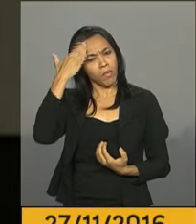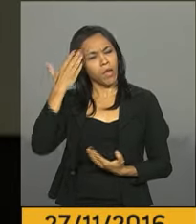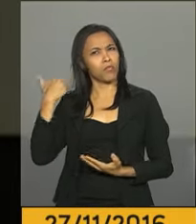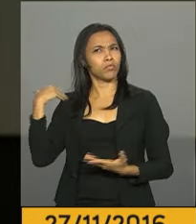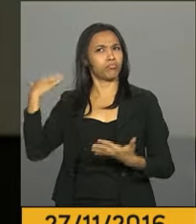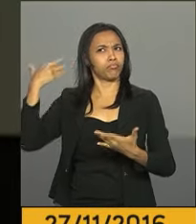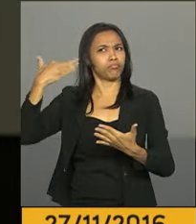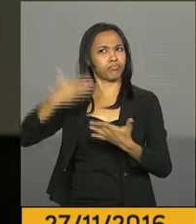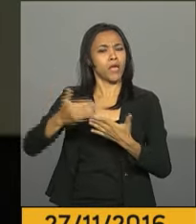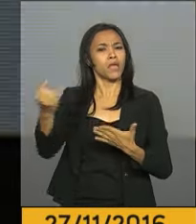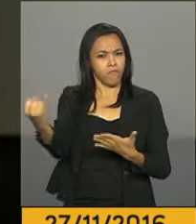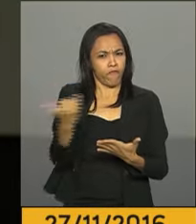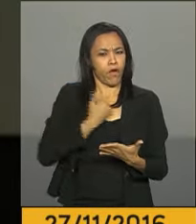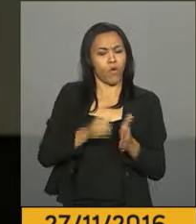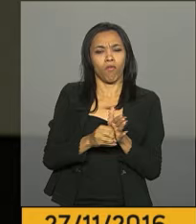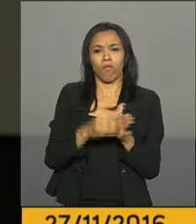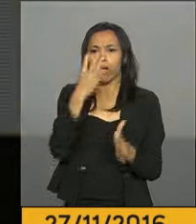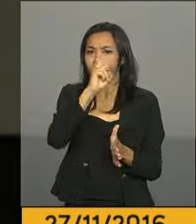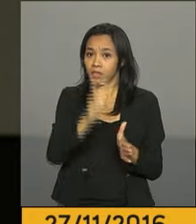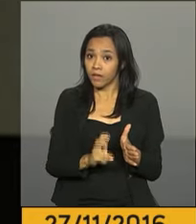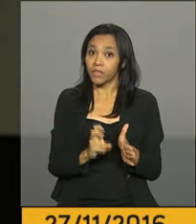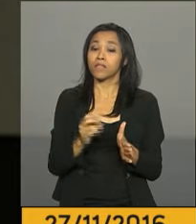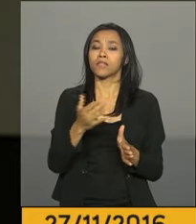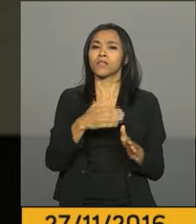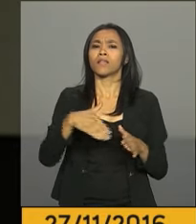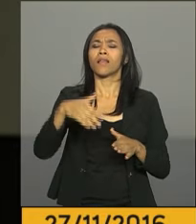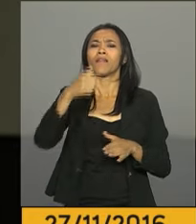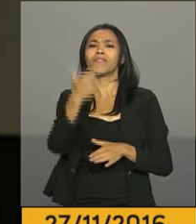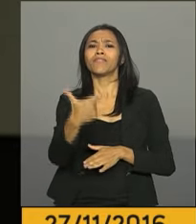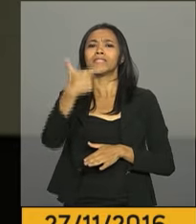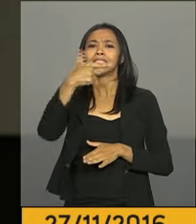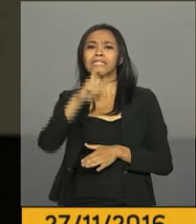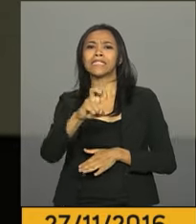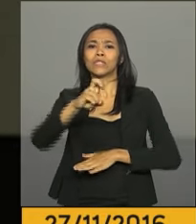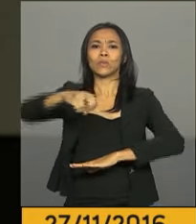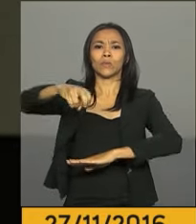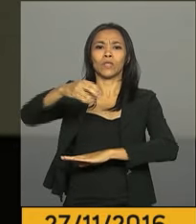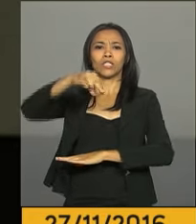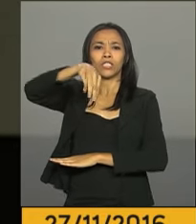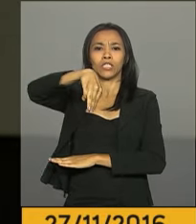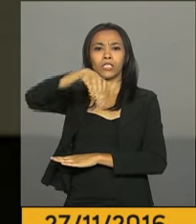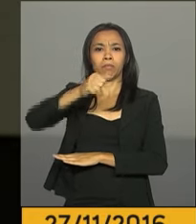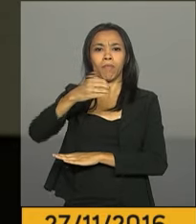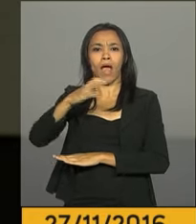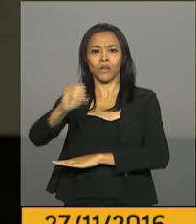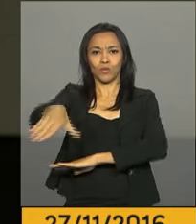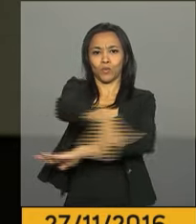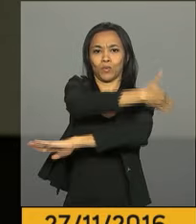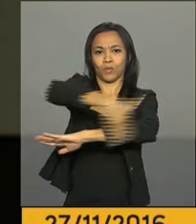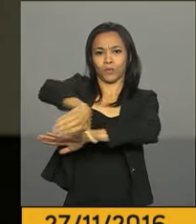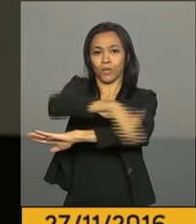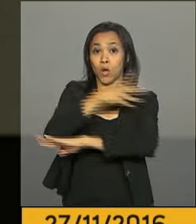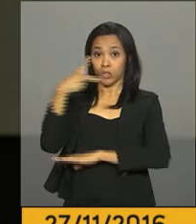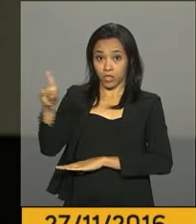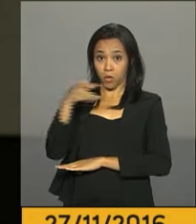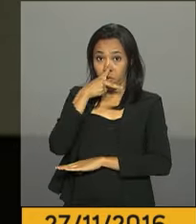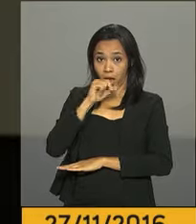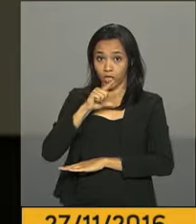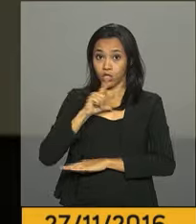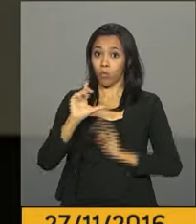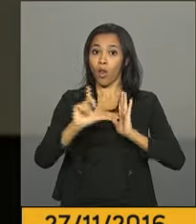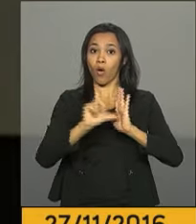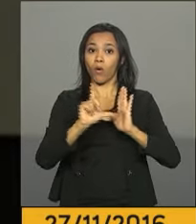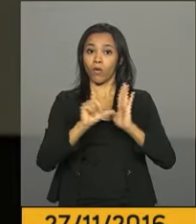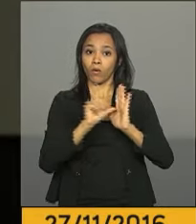ele me contou isto várias vezes, que na 25 de março, como não poderia deixar de ser, o seu pai tinha uma loja, não é? E